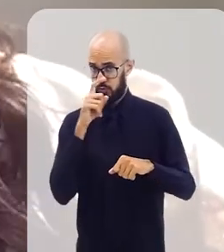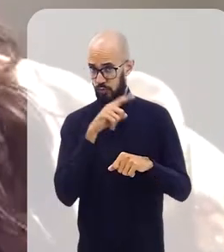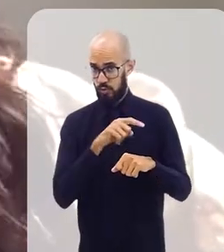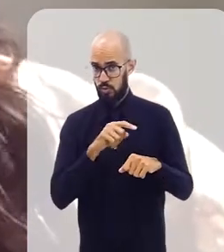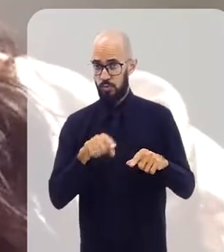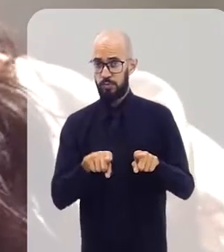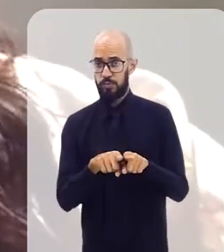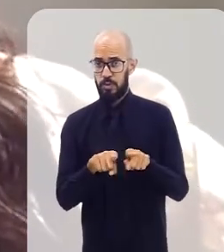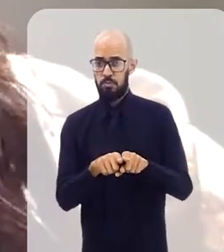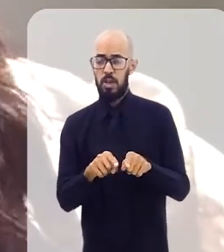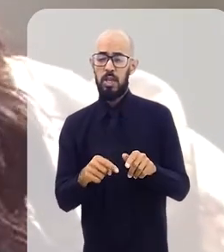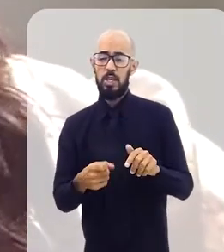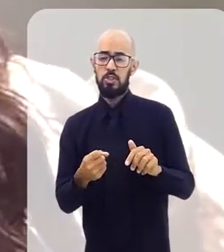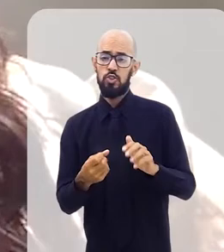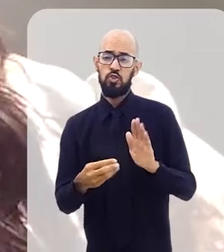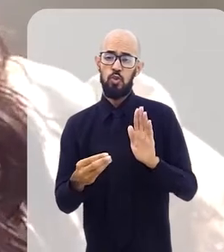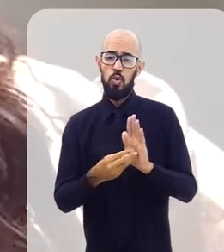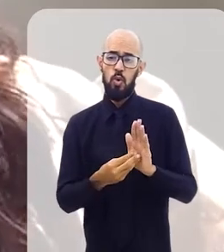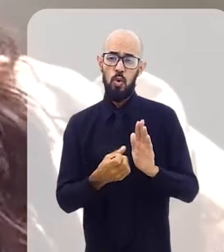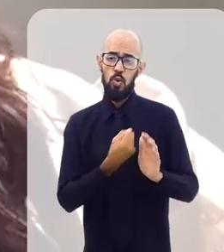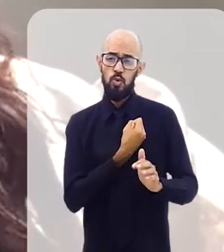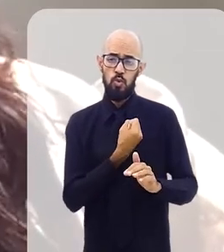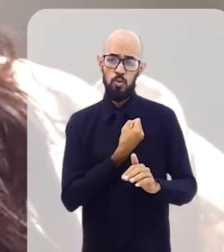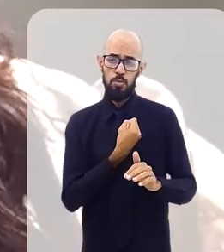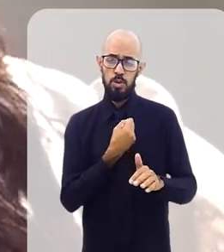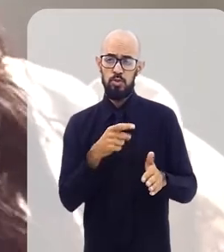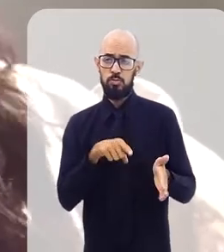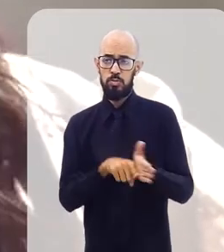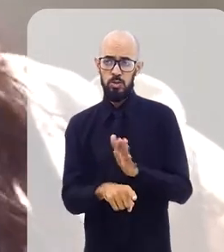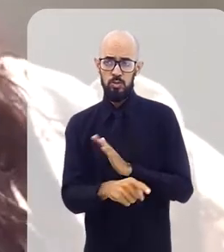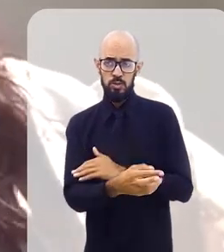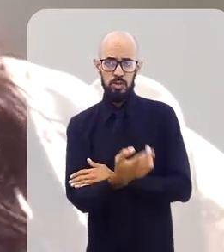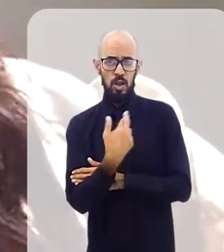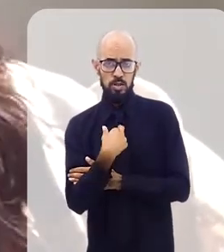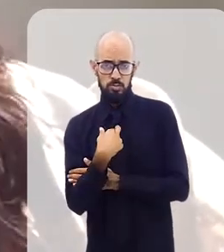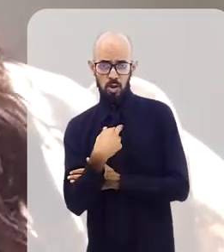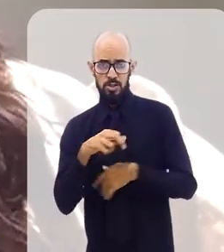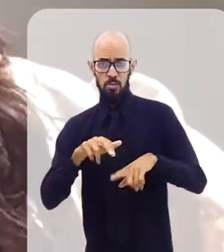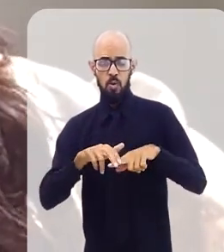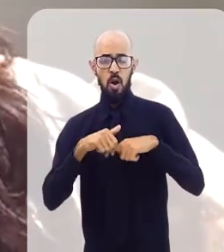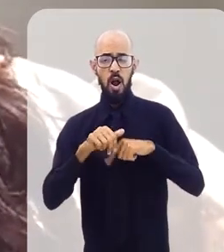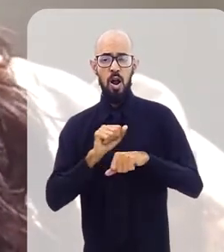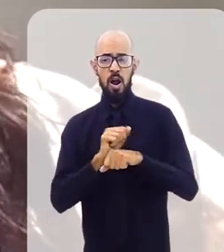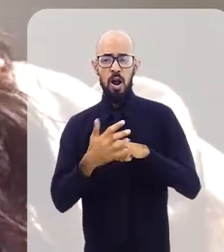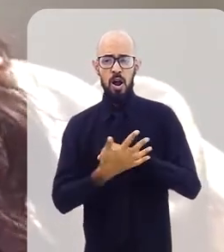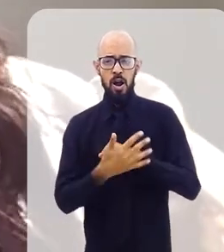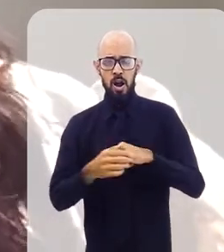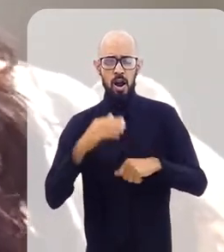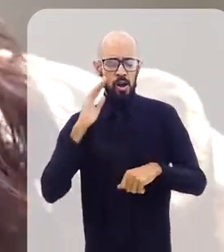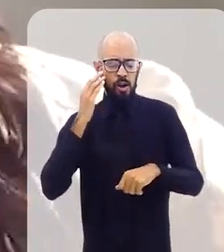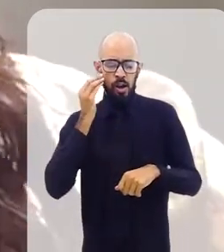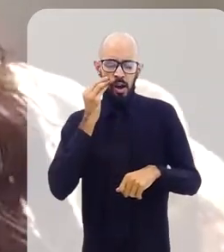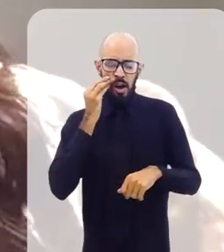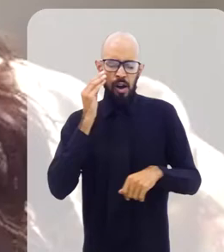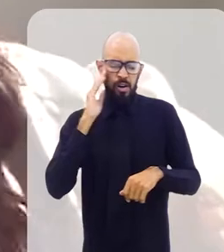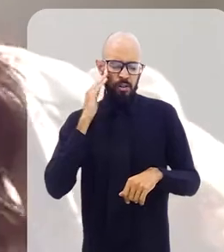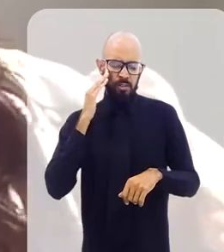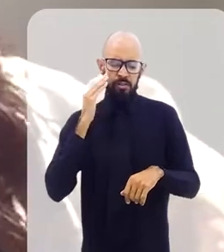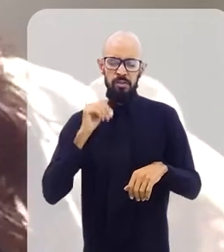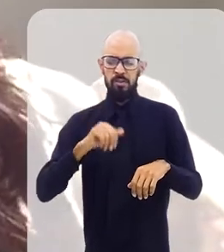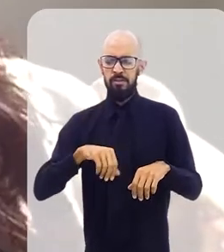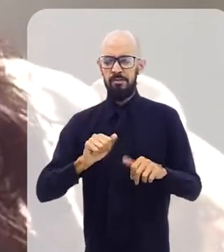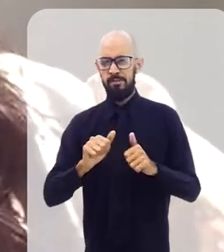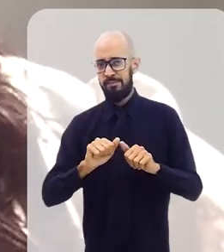no índice a gente incluiu algumas perguntas, né, alguns indicadores realmente de resposta ao COVID, para tentar entender e monitorar